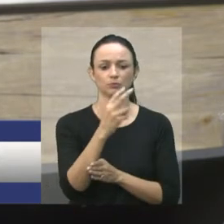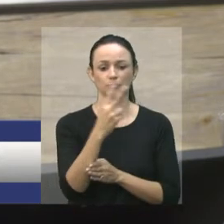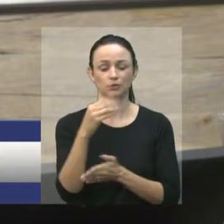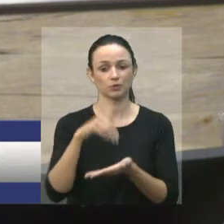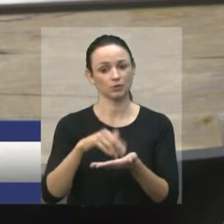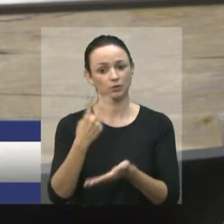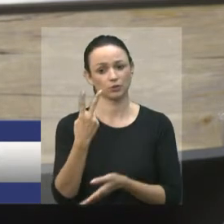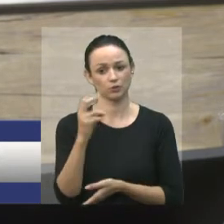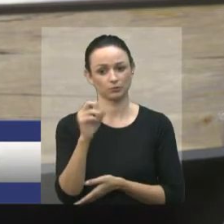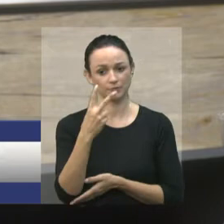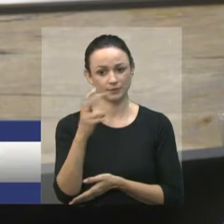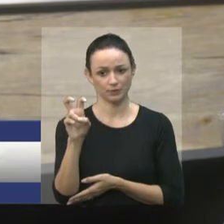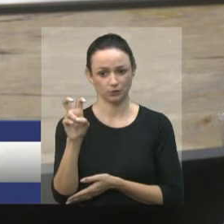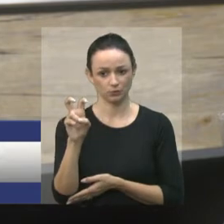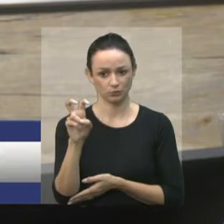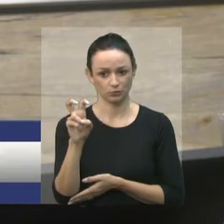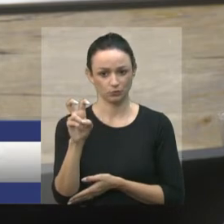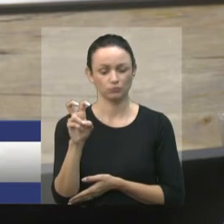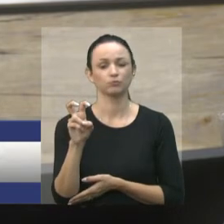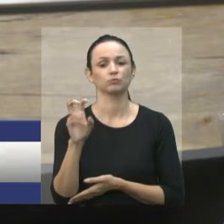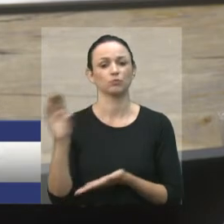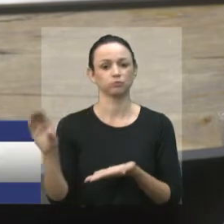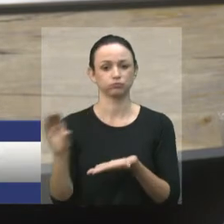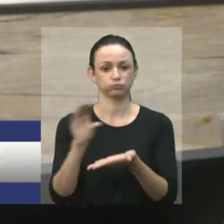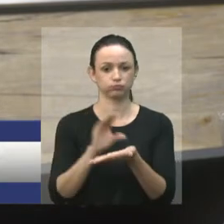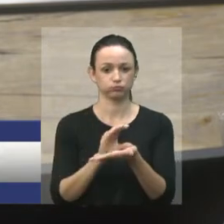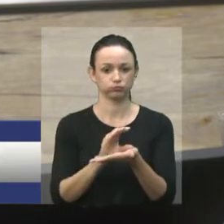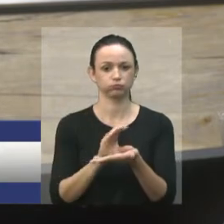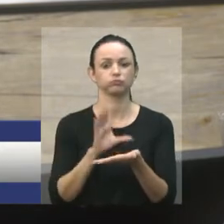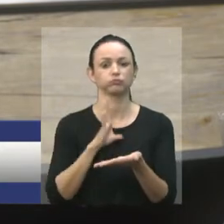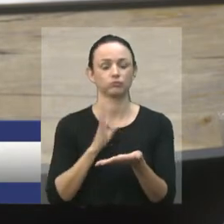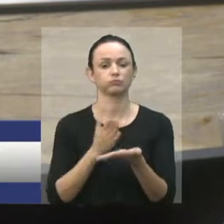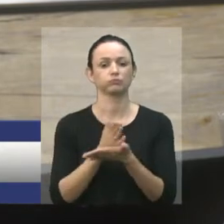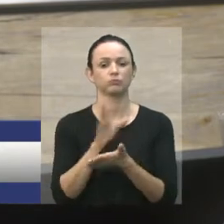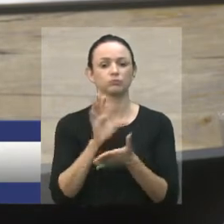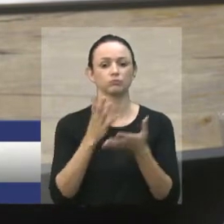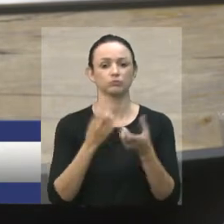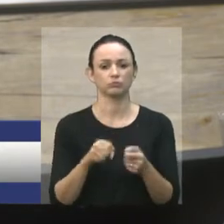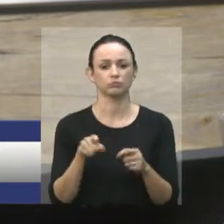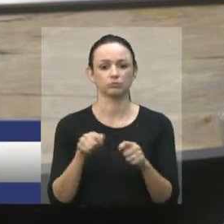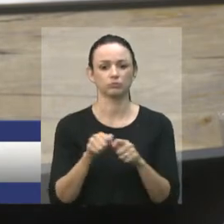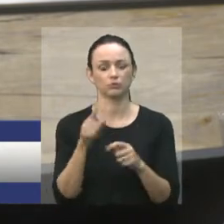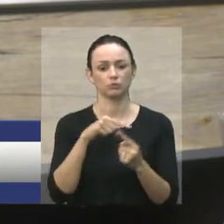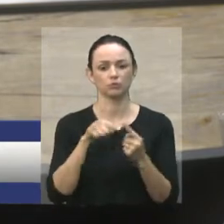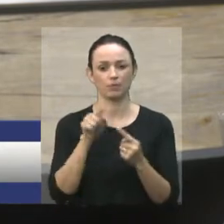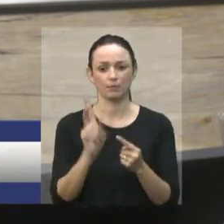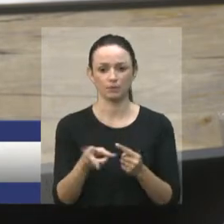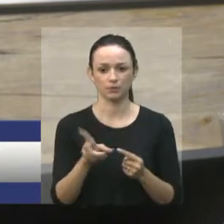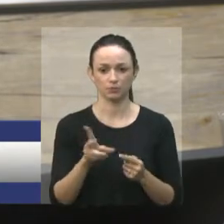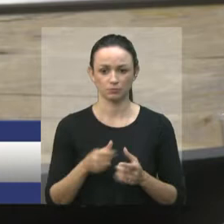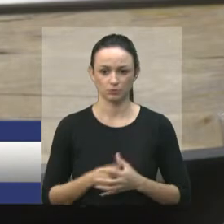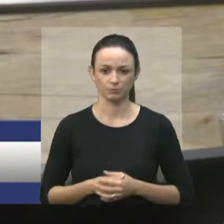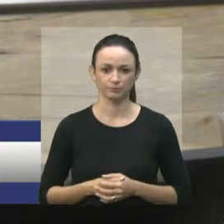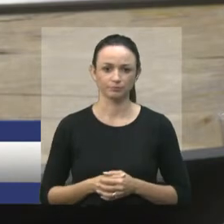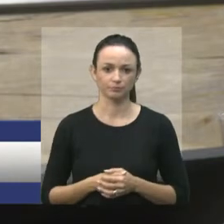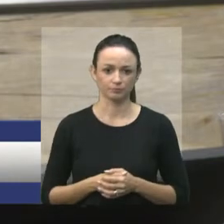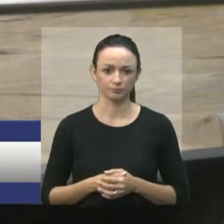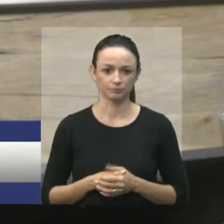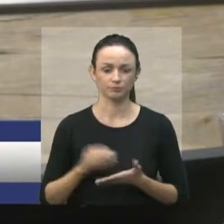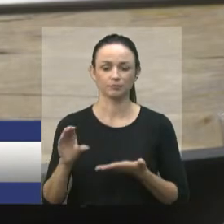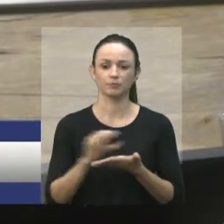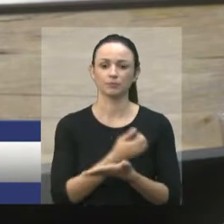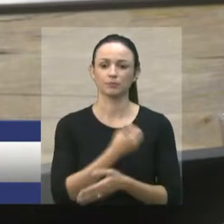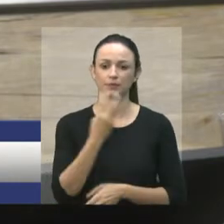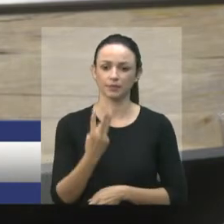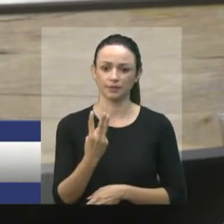a 2025, montante apto à efetivação deste objetivo. Emenda número